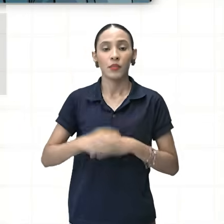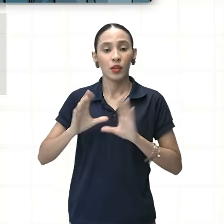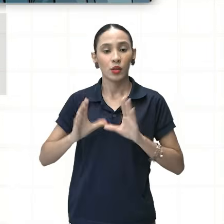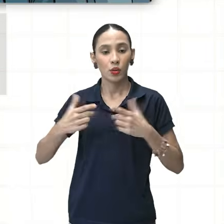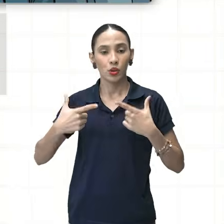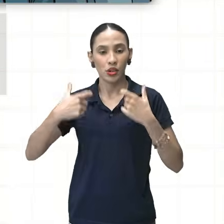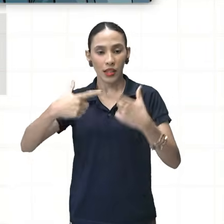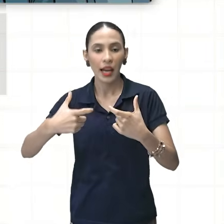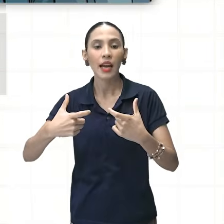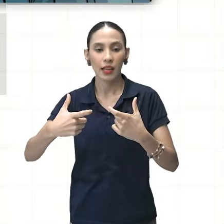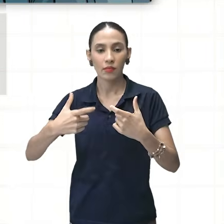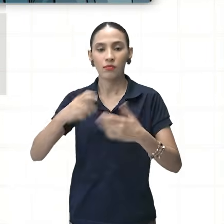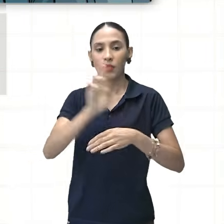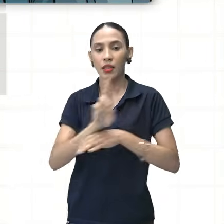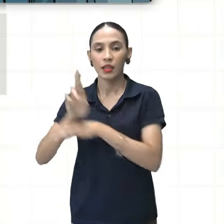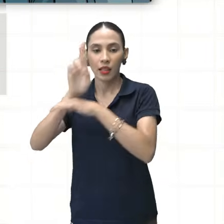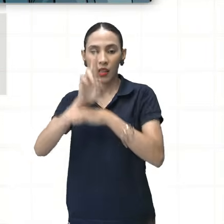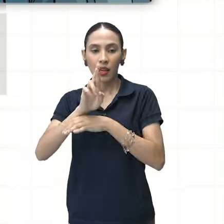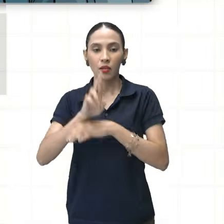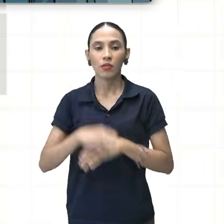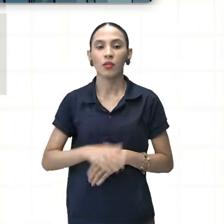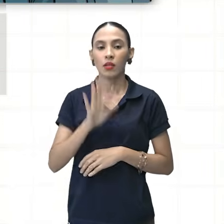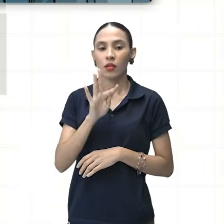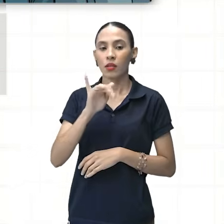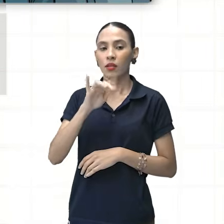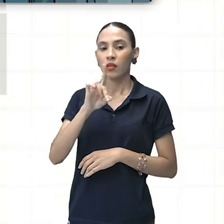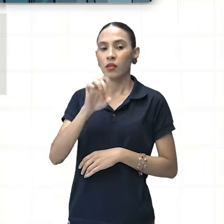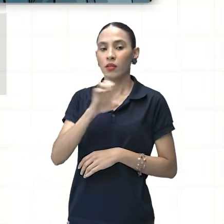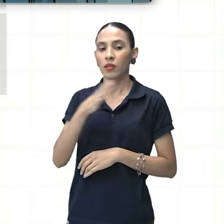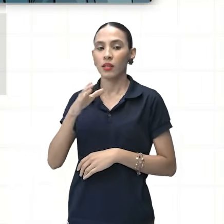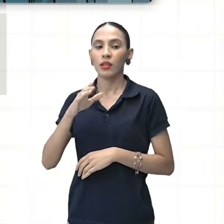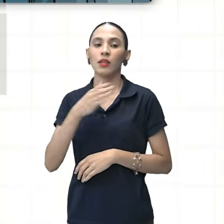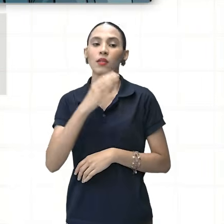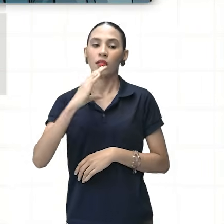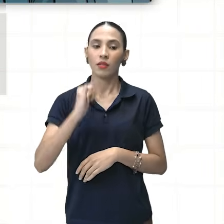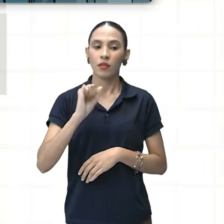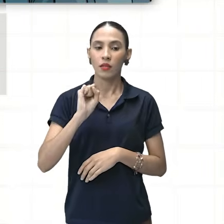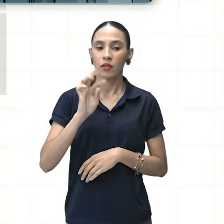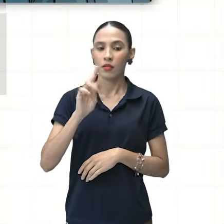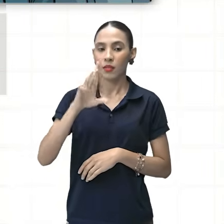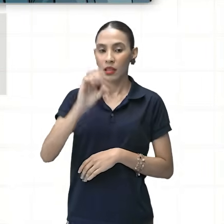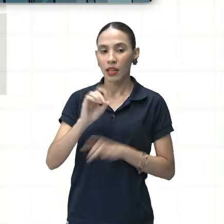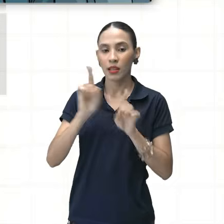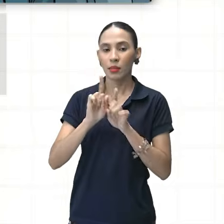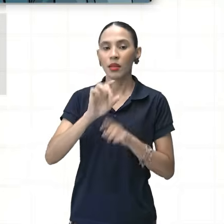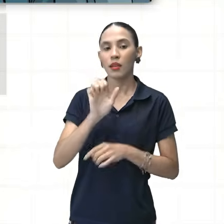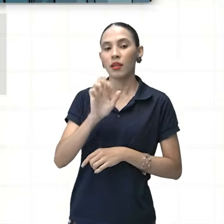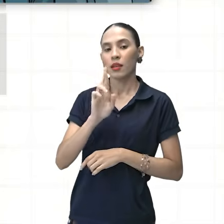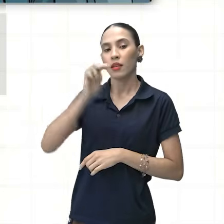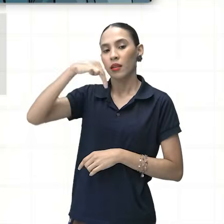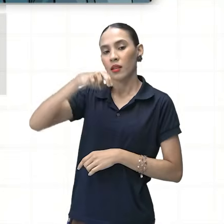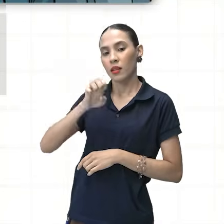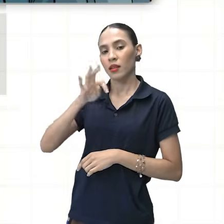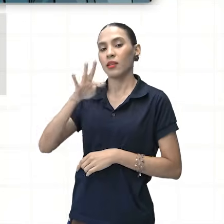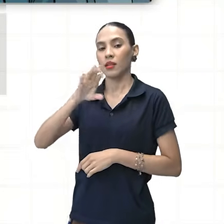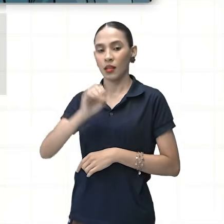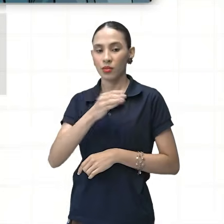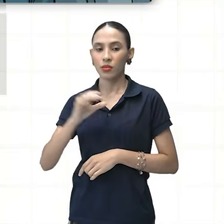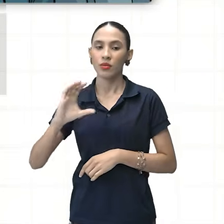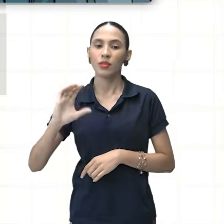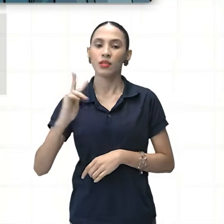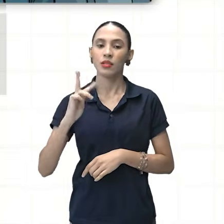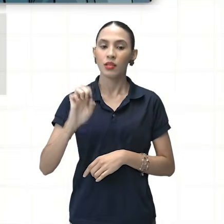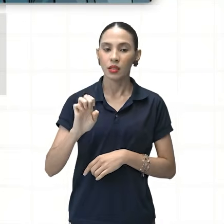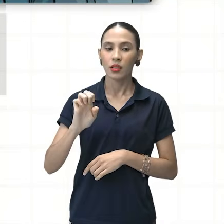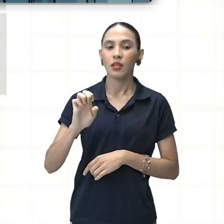estavam ali sendo liderados por Fidel Castro, certo? E Ernesto Che Guevara. Então, esses